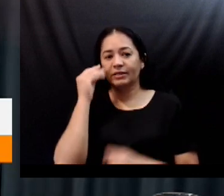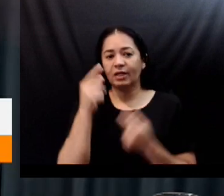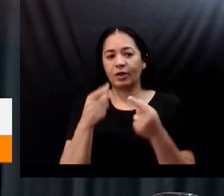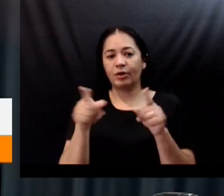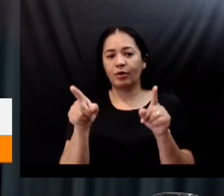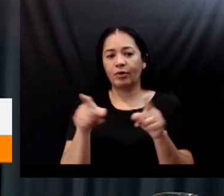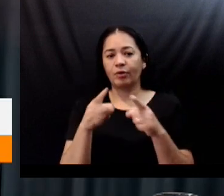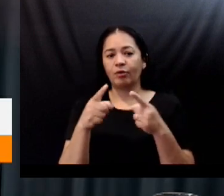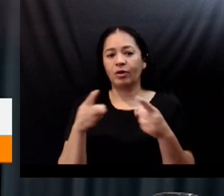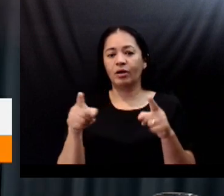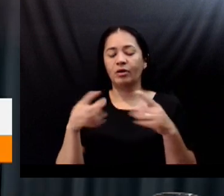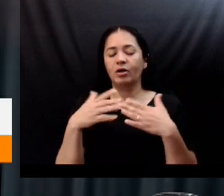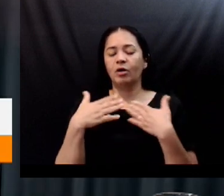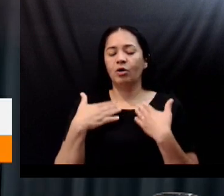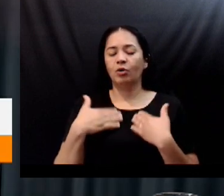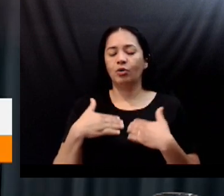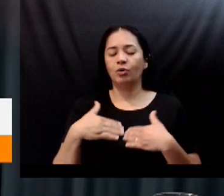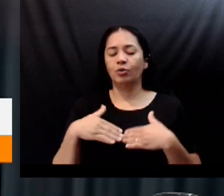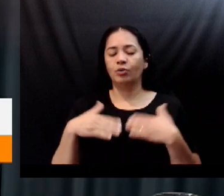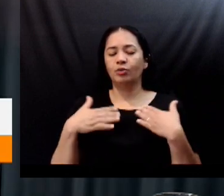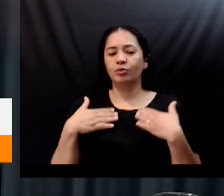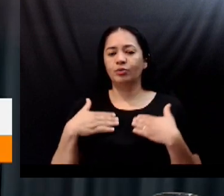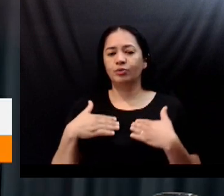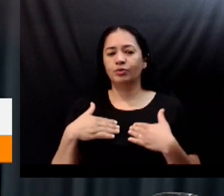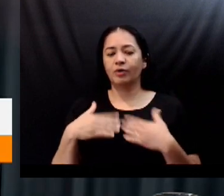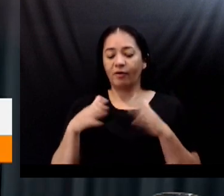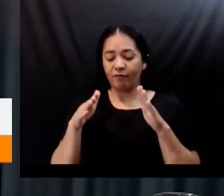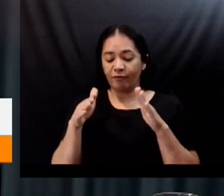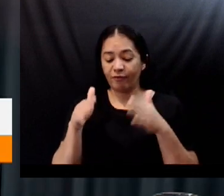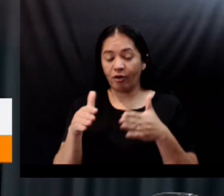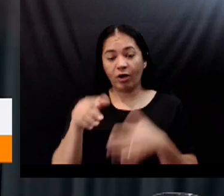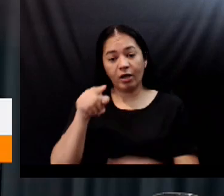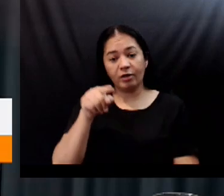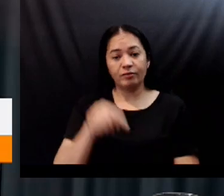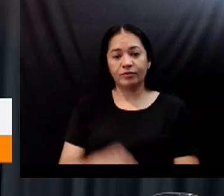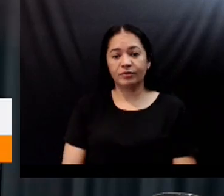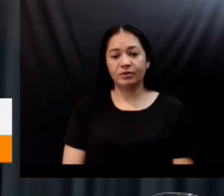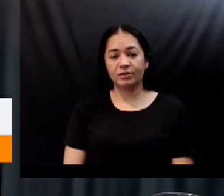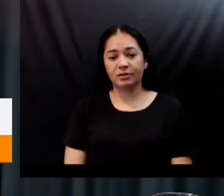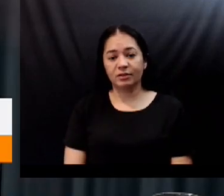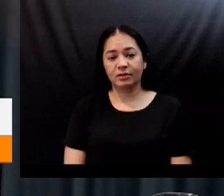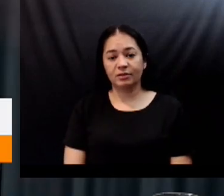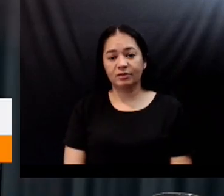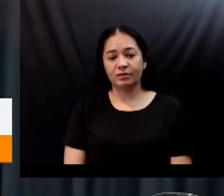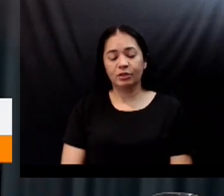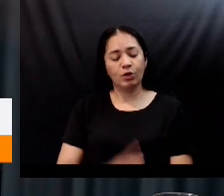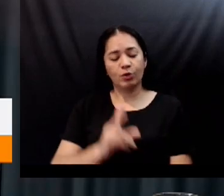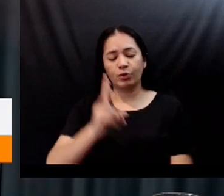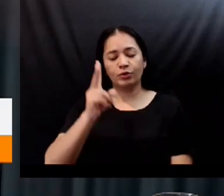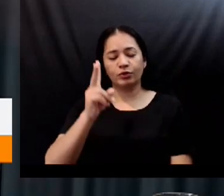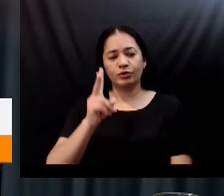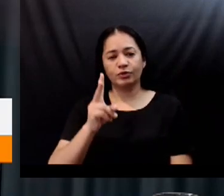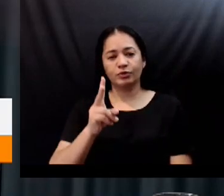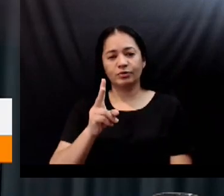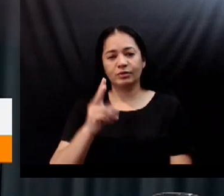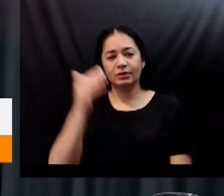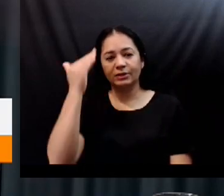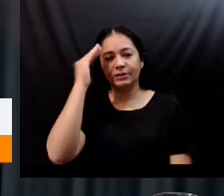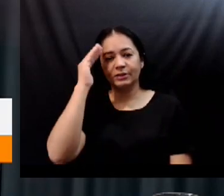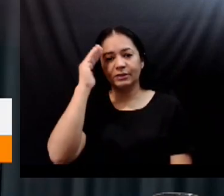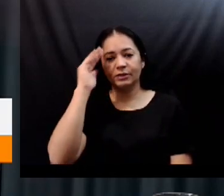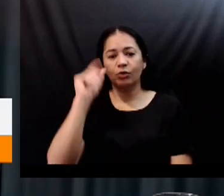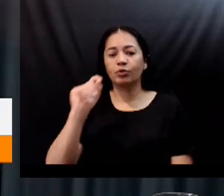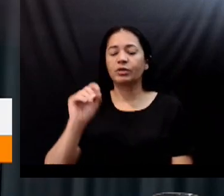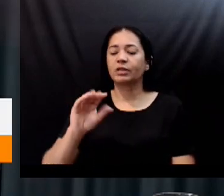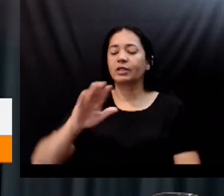pouco mais, né, focar em você mesma e continuar, entendendo o que que tem por trás